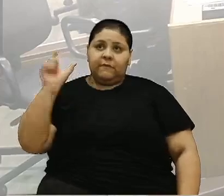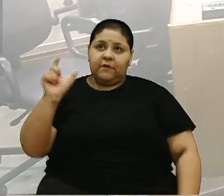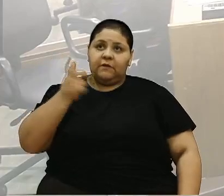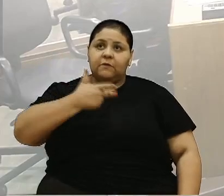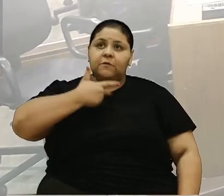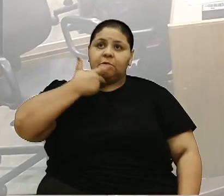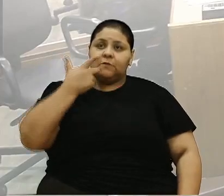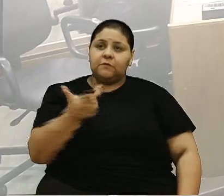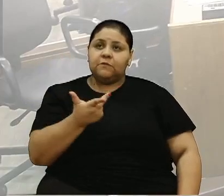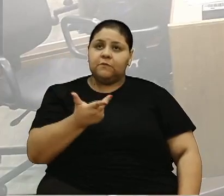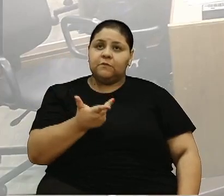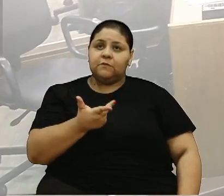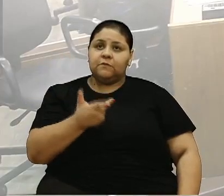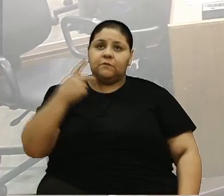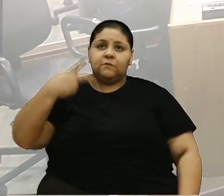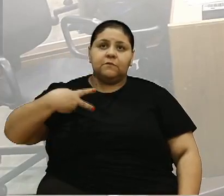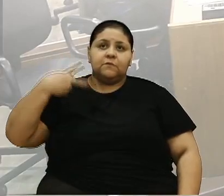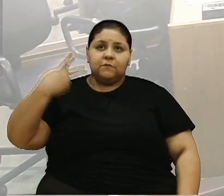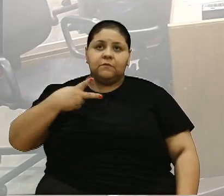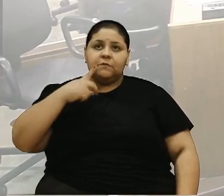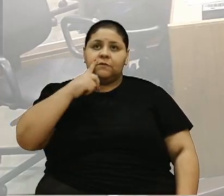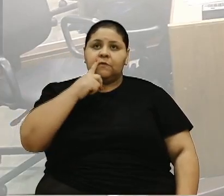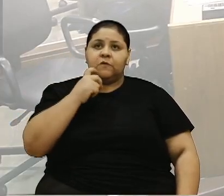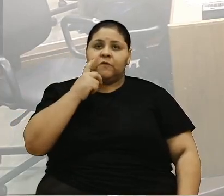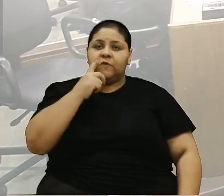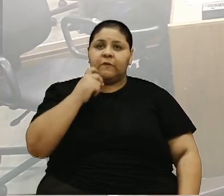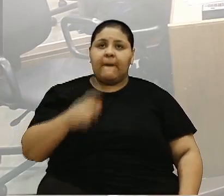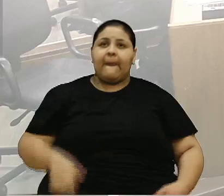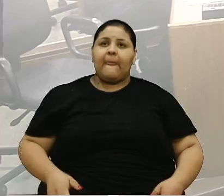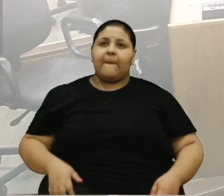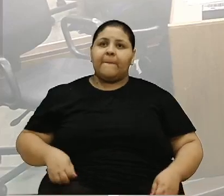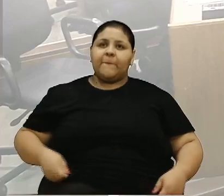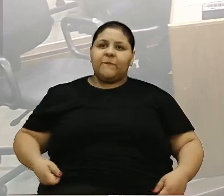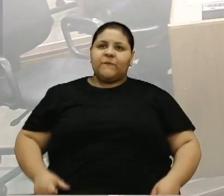De voto, vereadora Rose Frigieri.